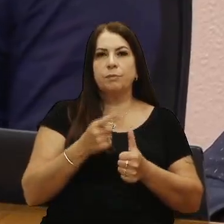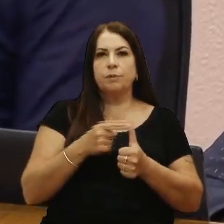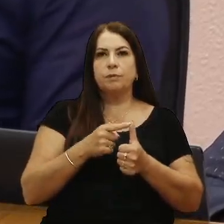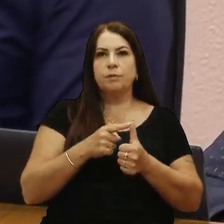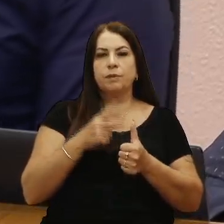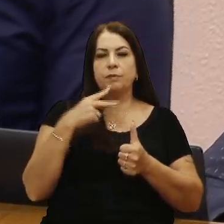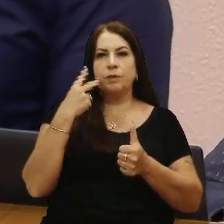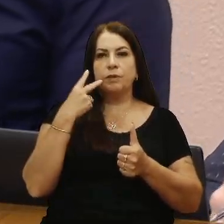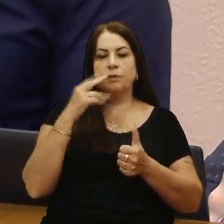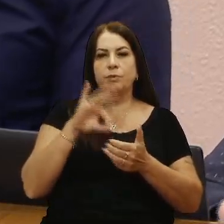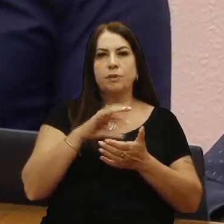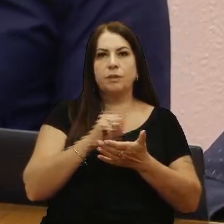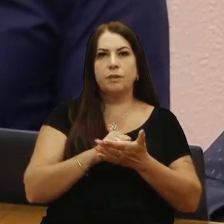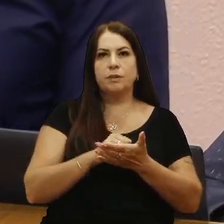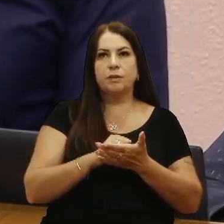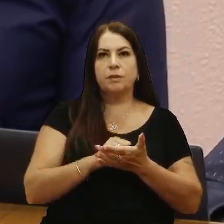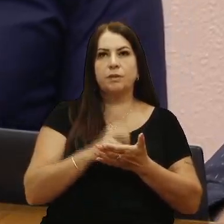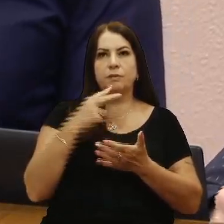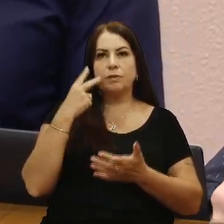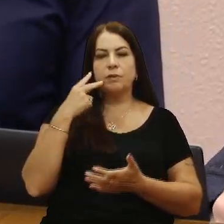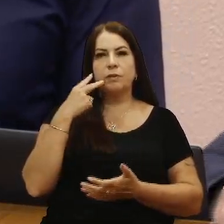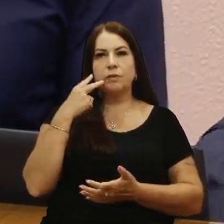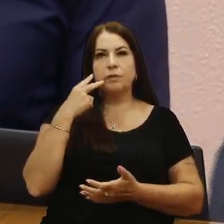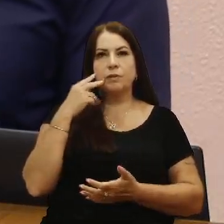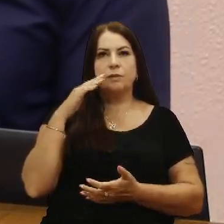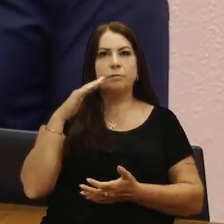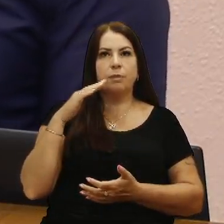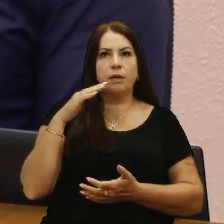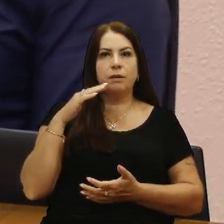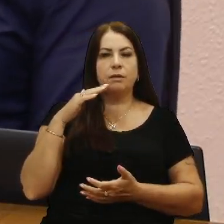Primeira vereadora inscrita no grande expediente, vereadora Andressa Marques.